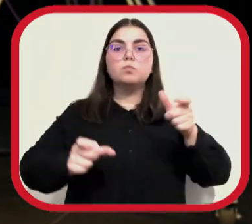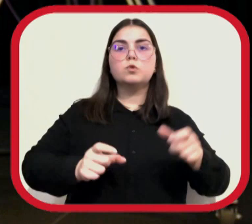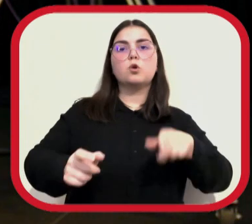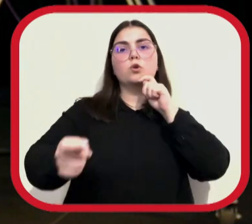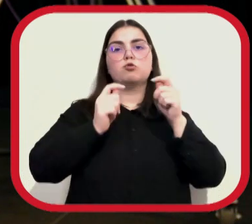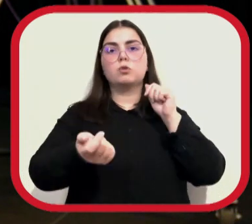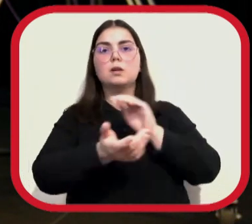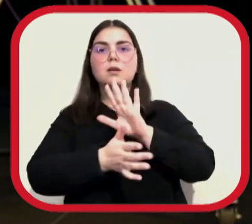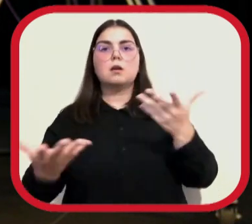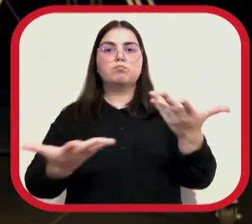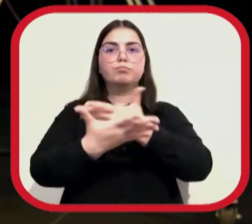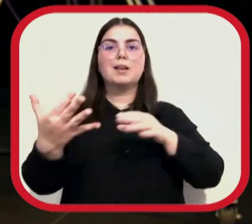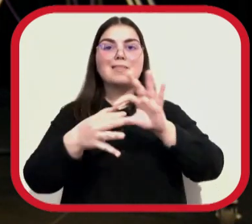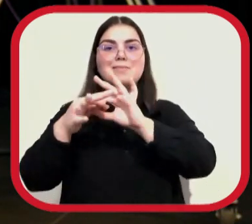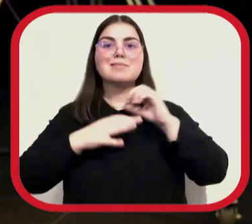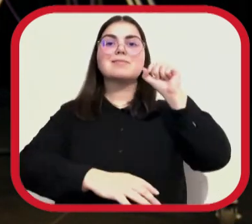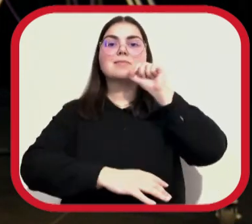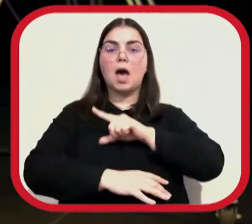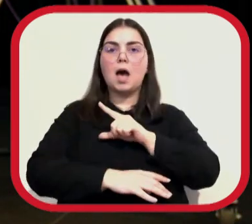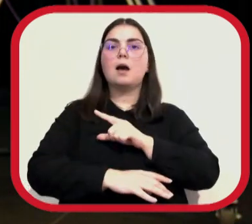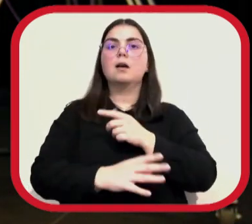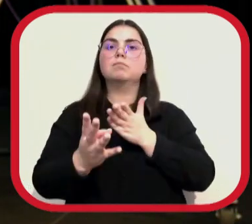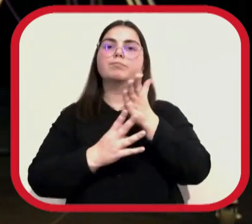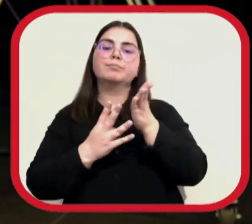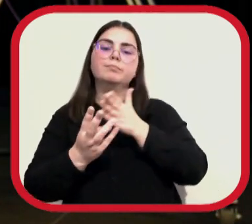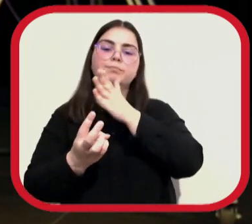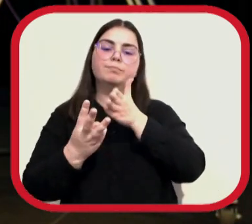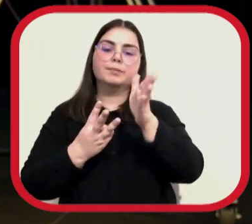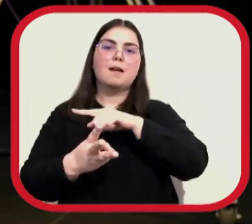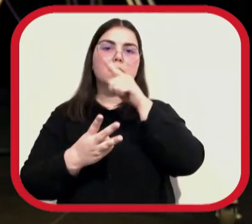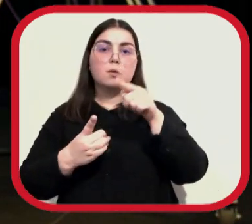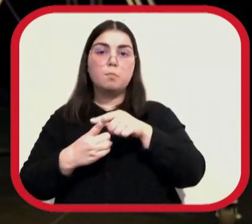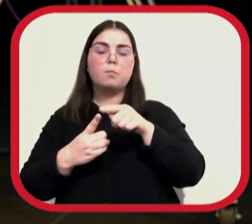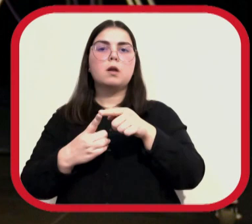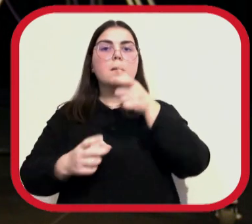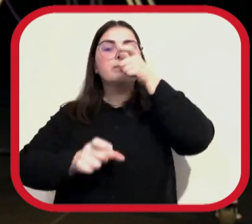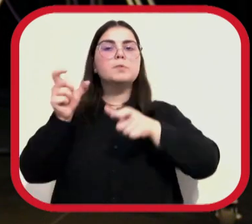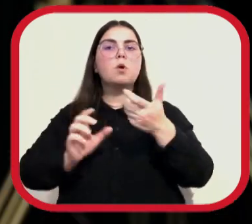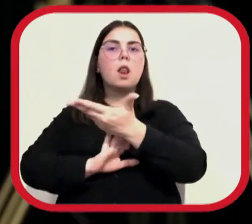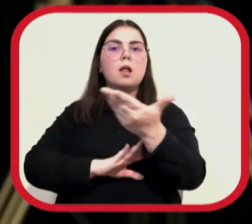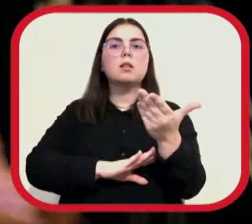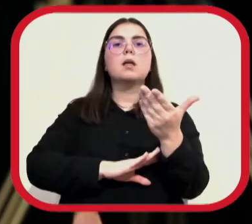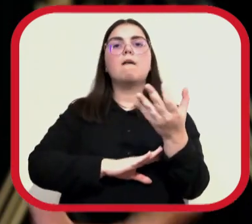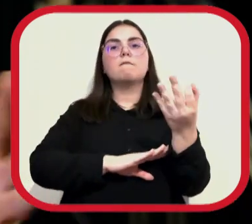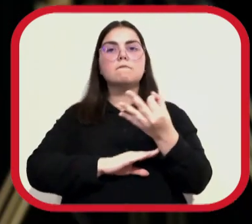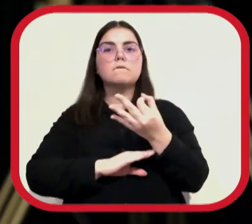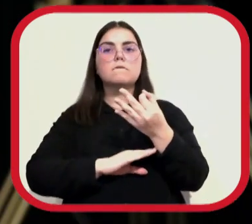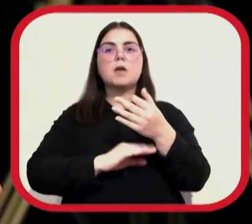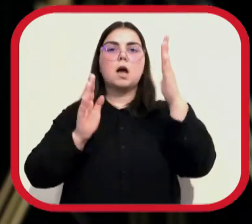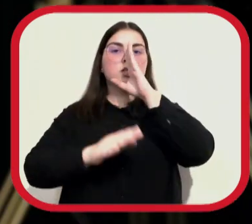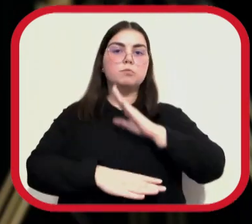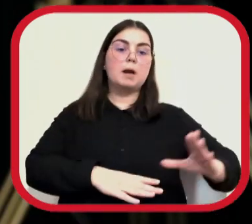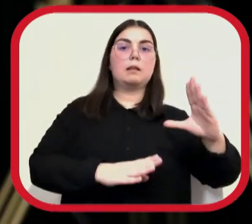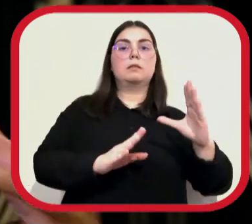relação que os cidadãos e o jornalismo podem estabelecer e que podem ter três características. Por um lado, temos